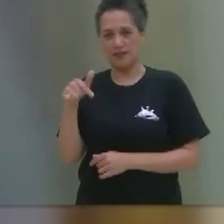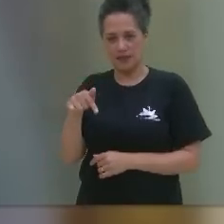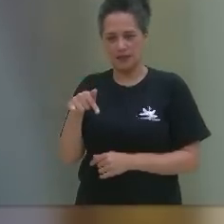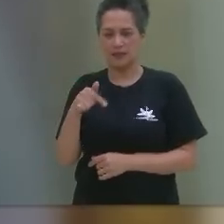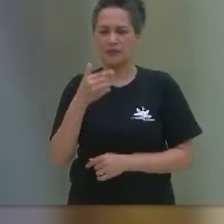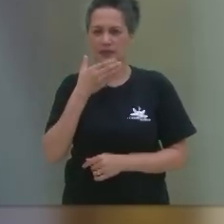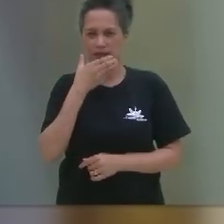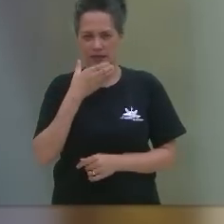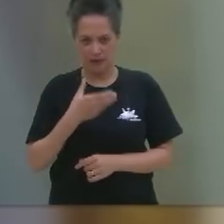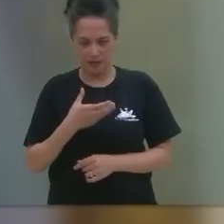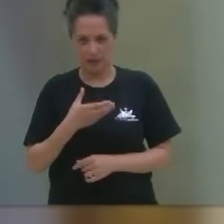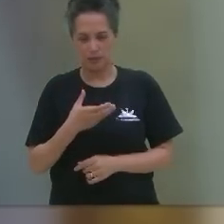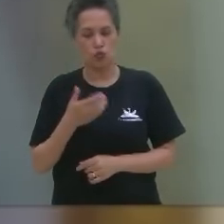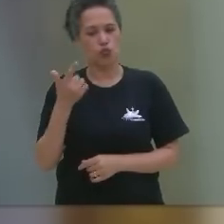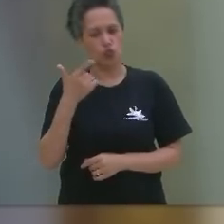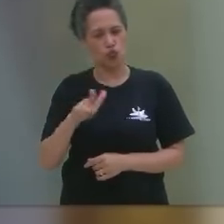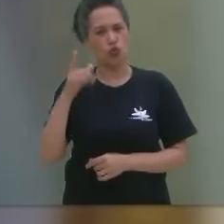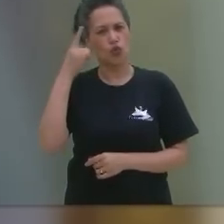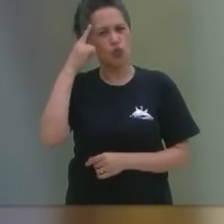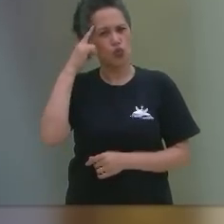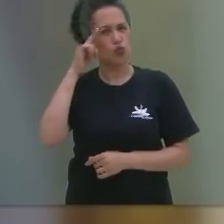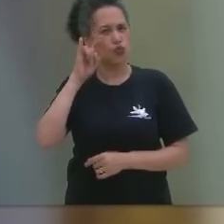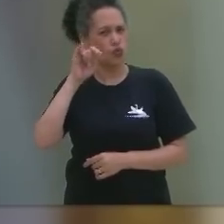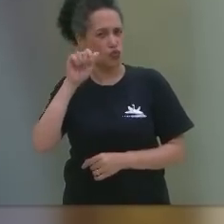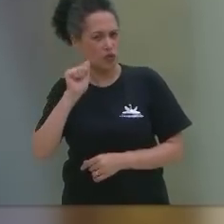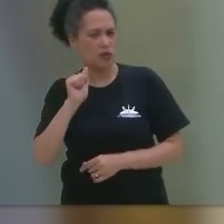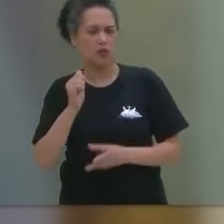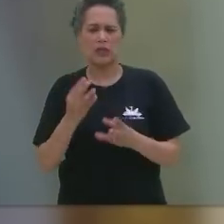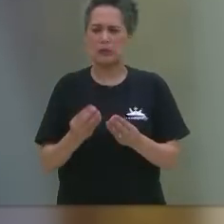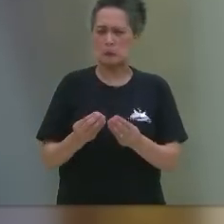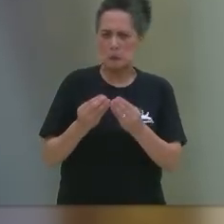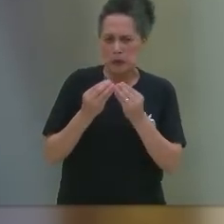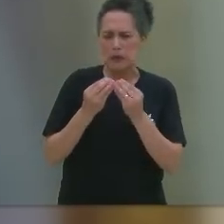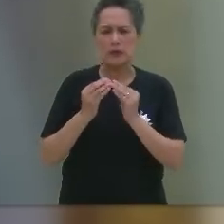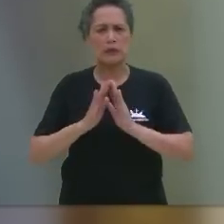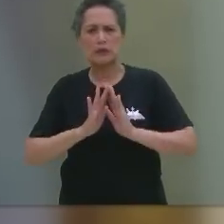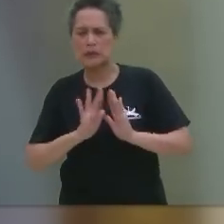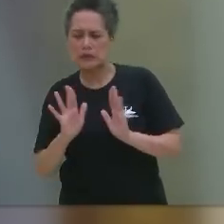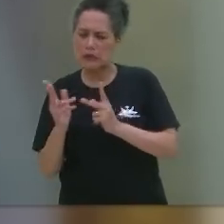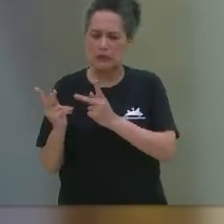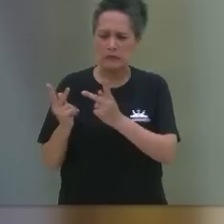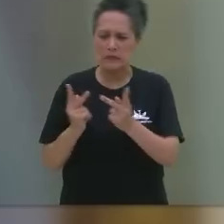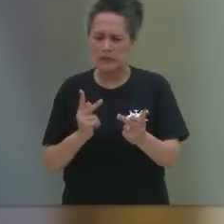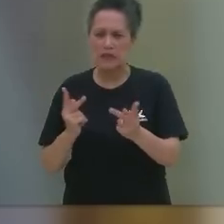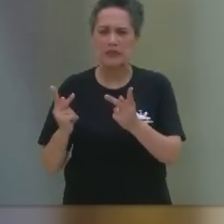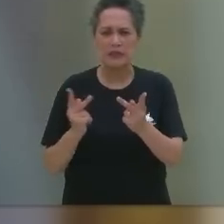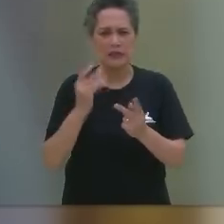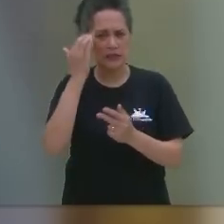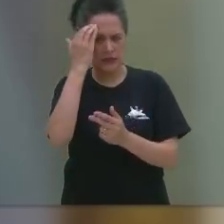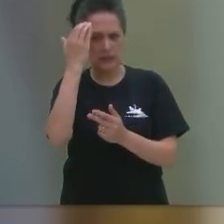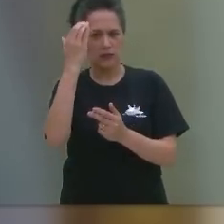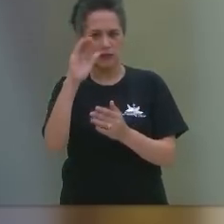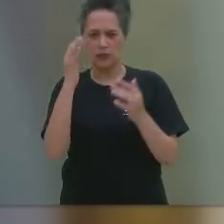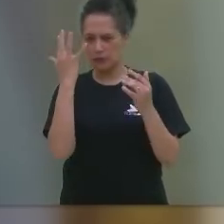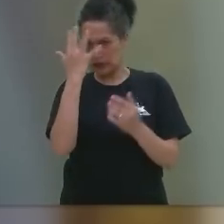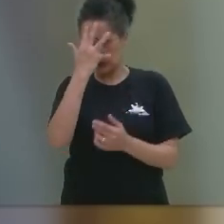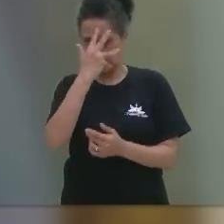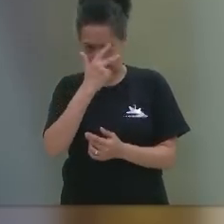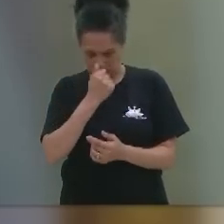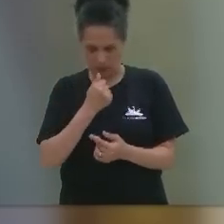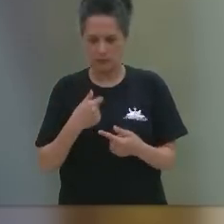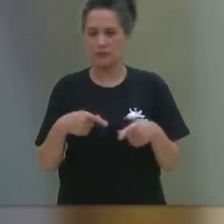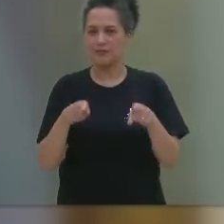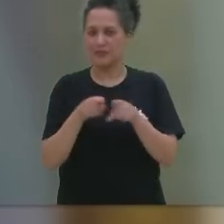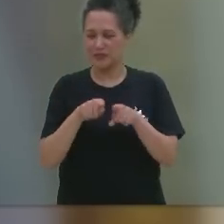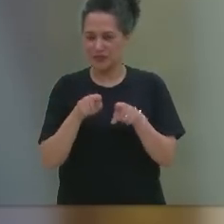dezembro. E aí você no outro dia participa da missa, no santuário, visita toda Curitiba, que está lindo. E um convite